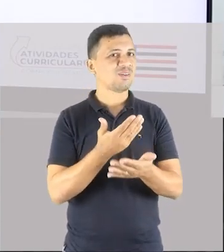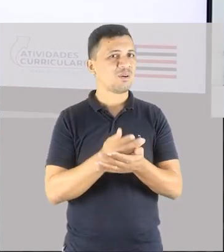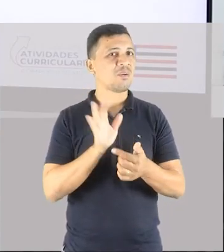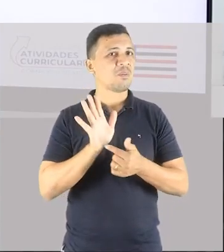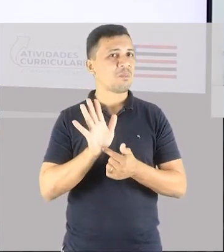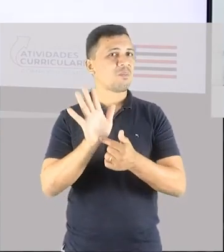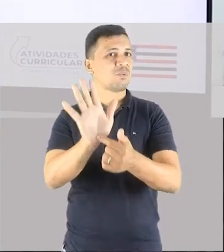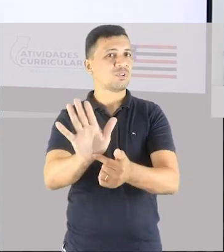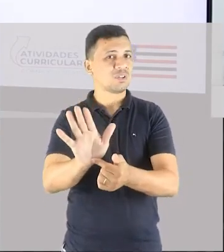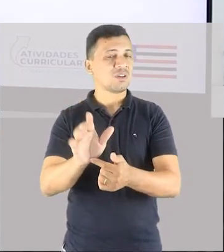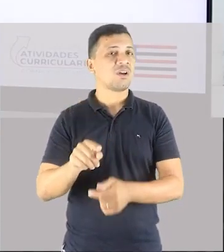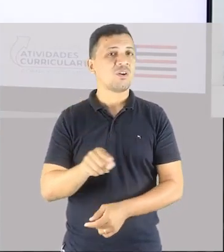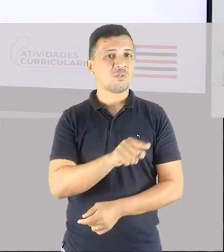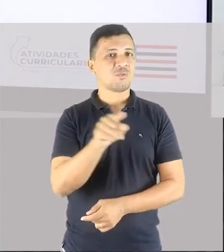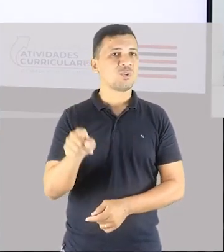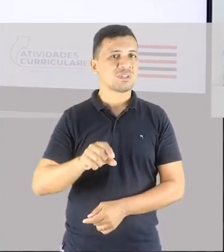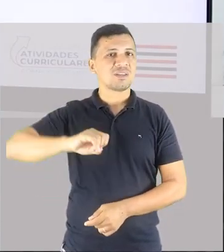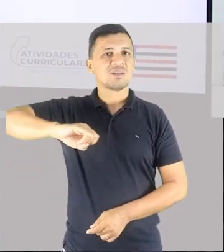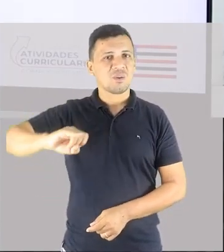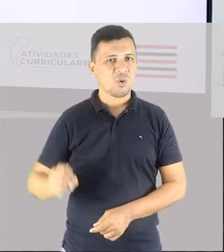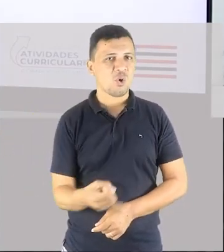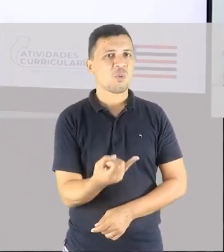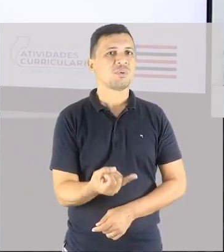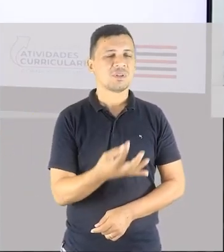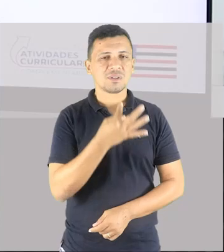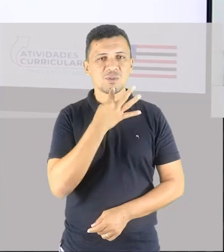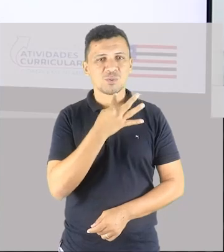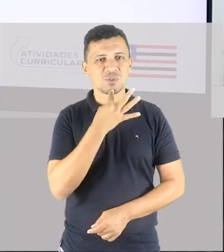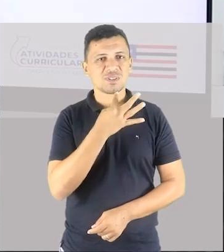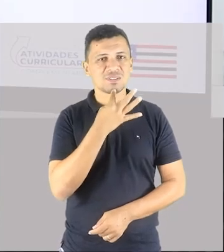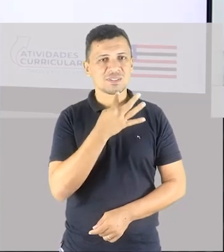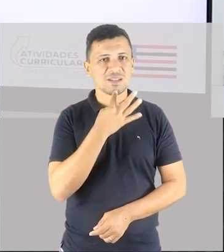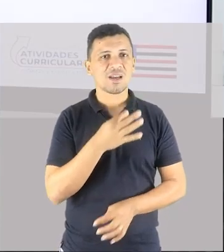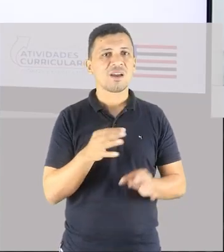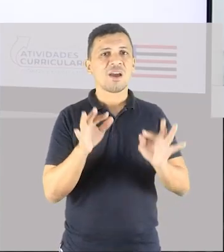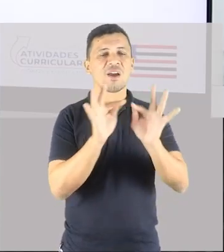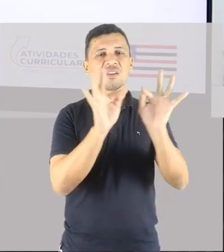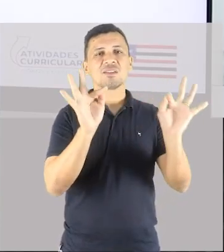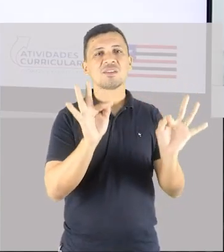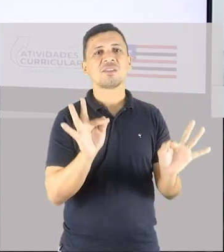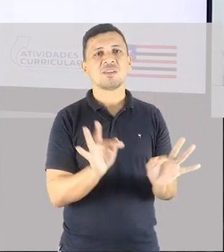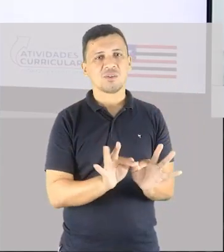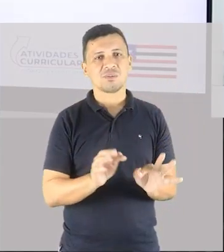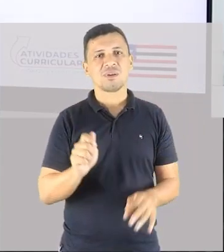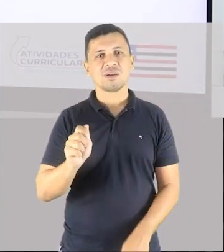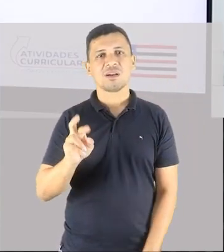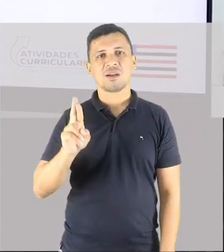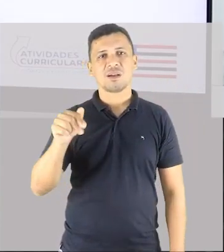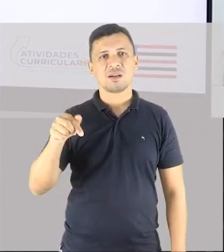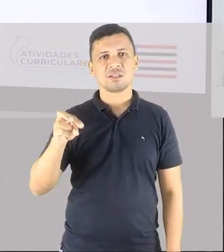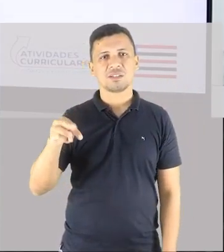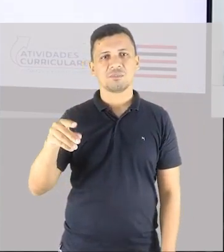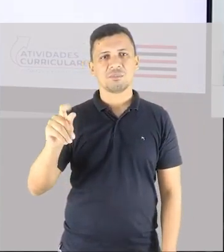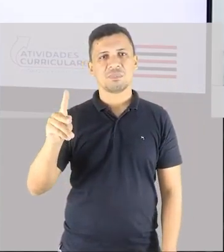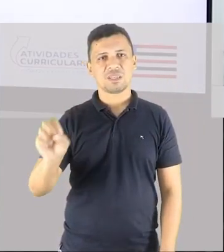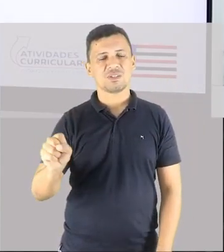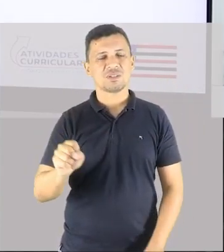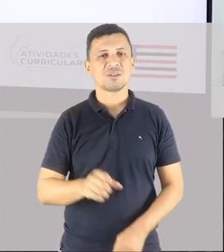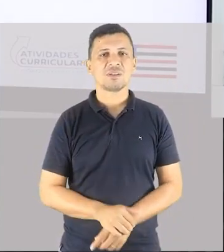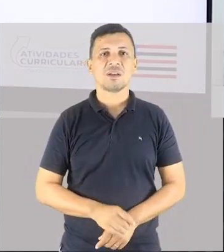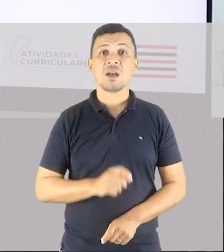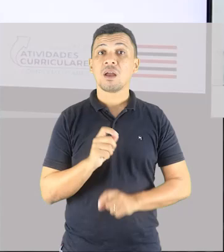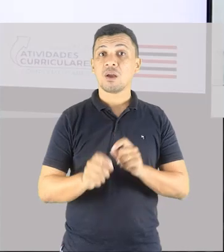vocês terem a oportunidade de conhecer o teorema de Arquimedes, que fala sobre